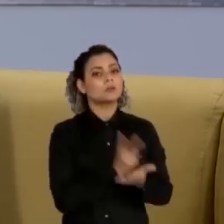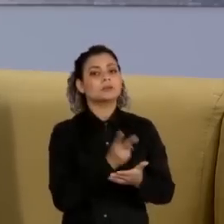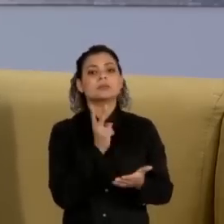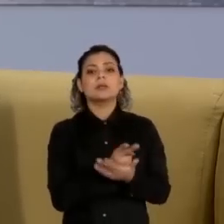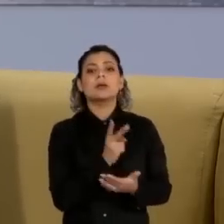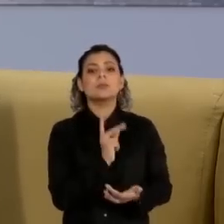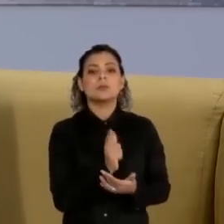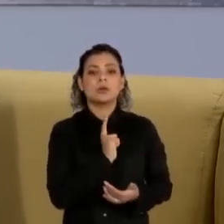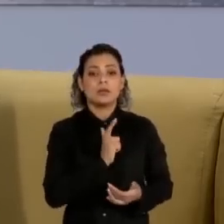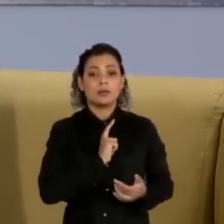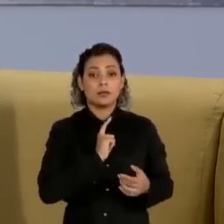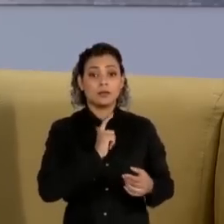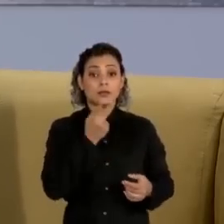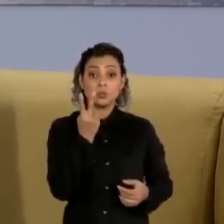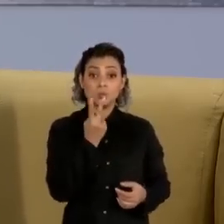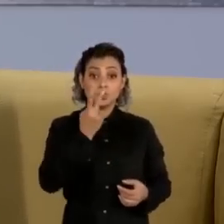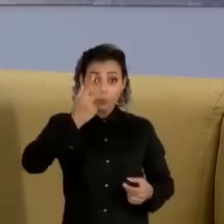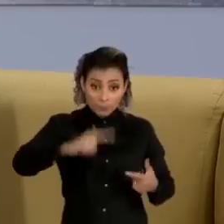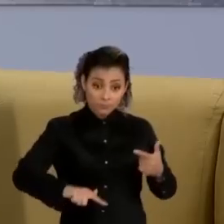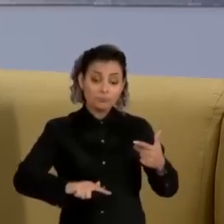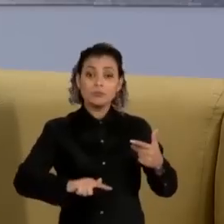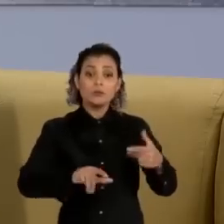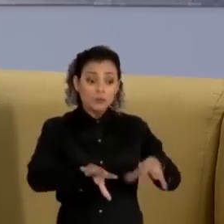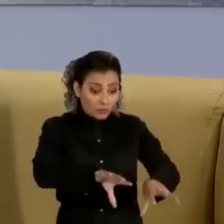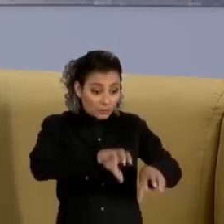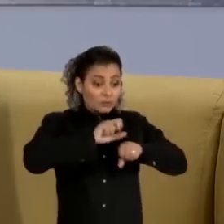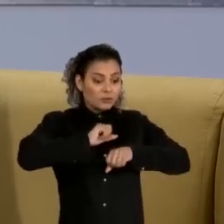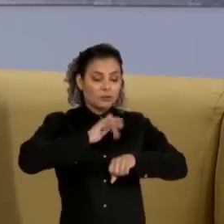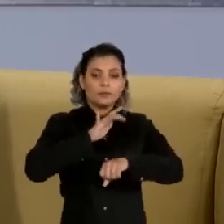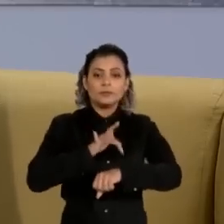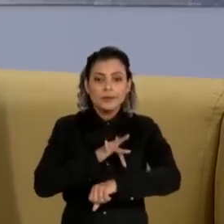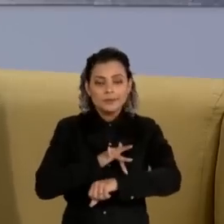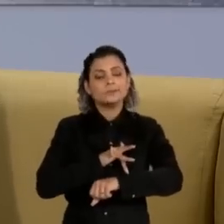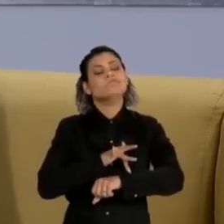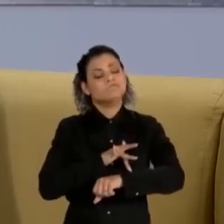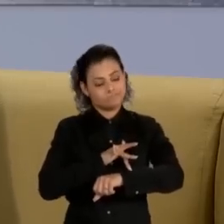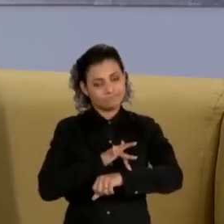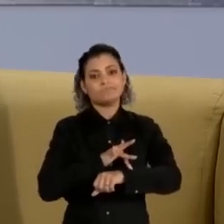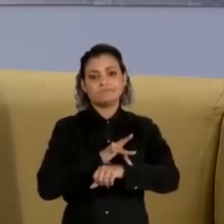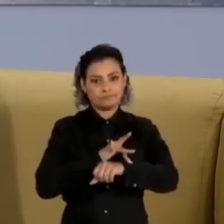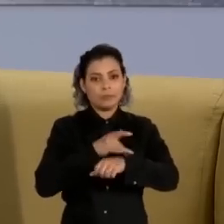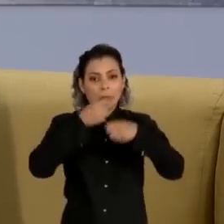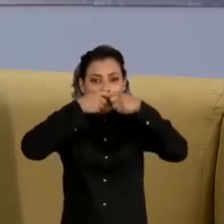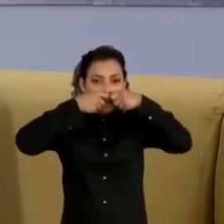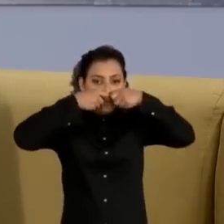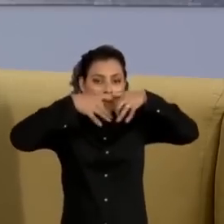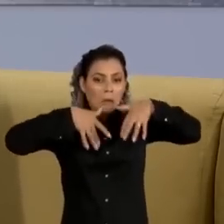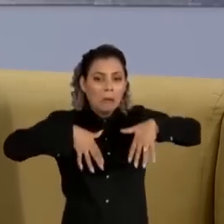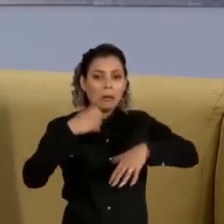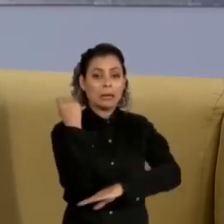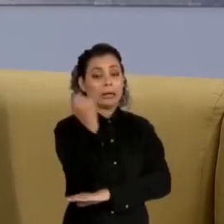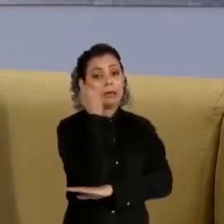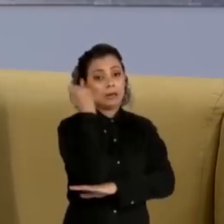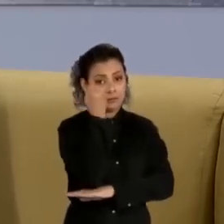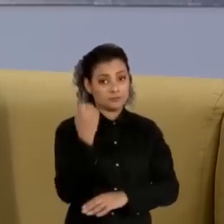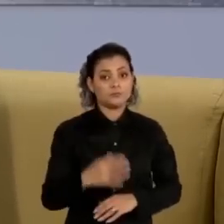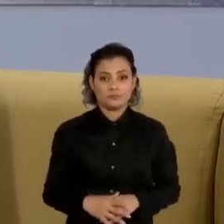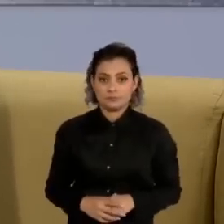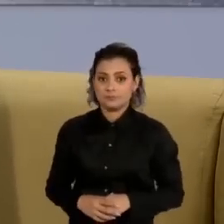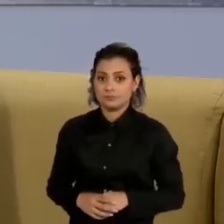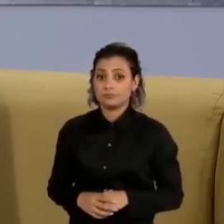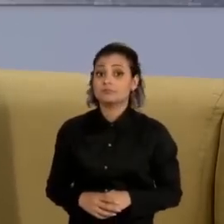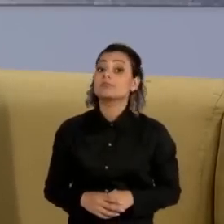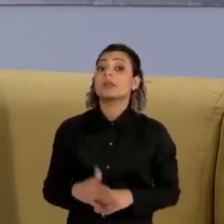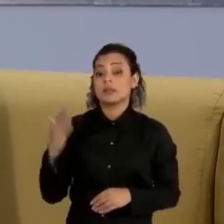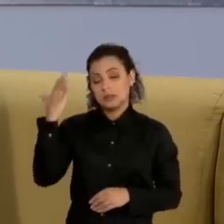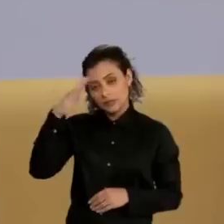segunda infecção, então, quando tem dengue pela segunda vez, tem uma tendência maior a ter um quadro mais grave. Ok,